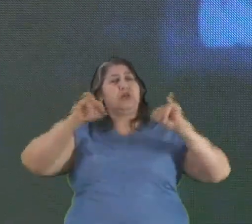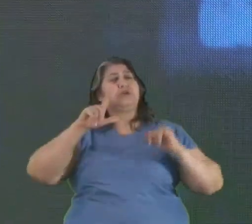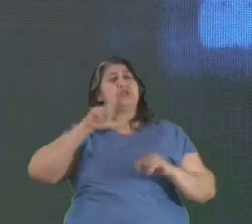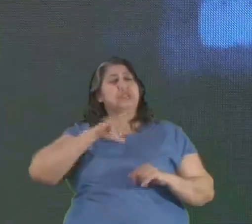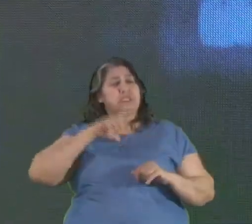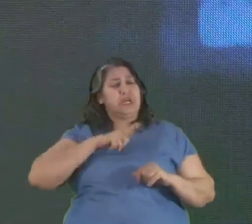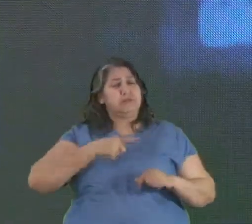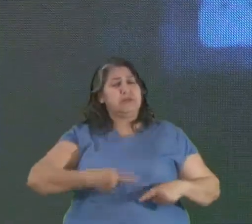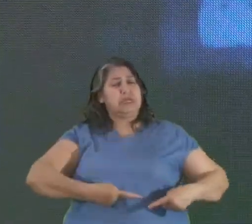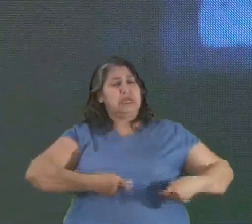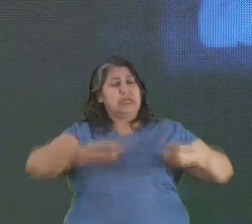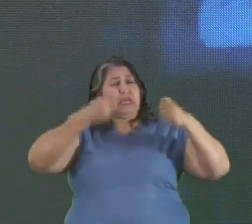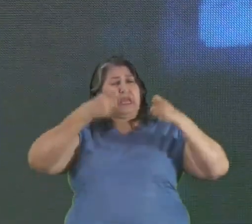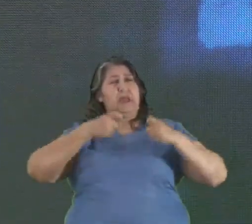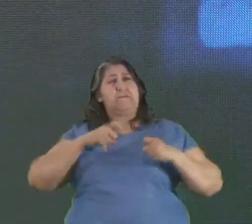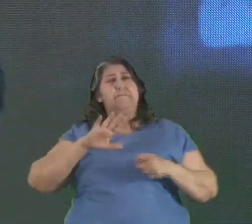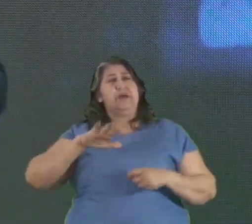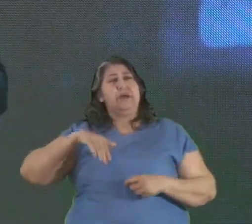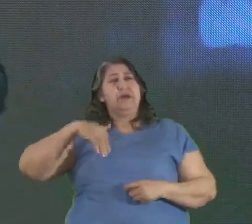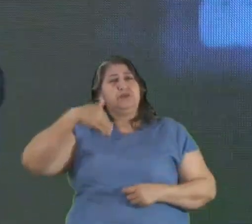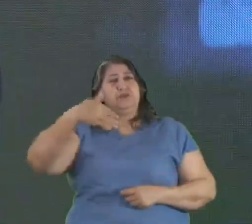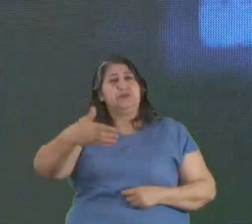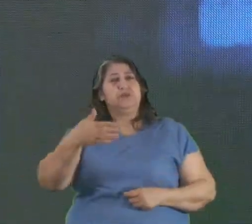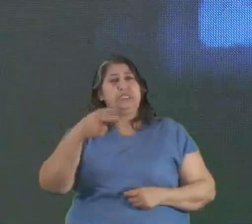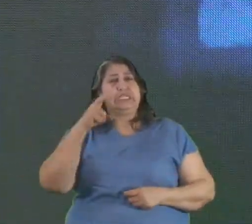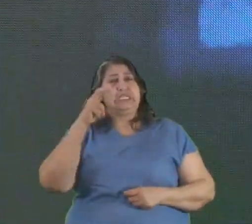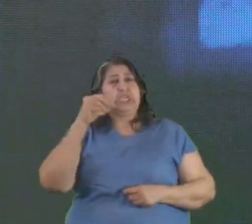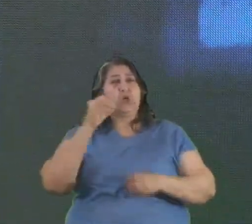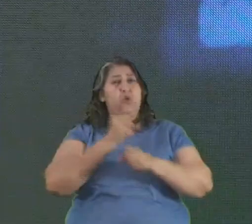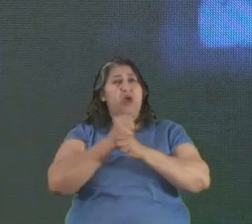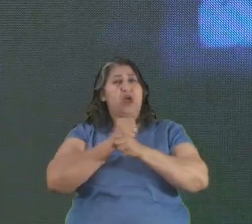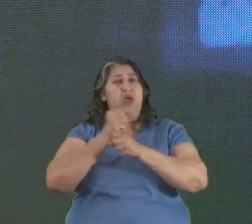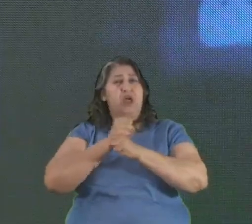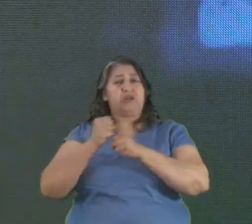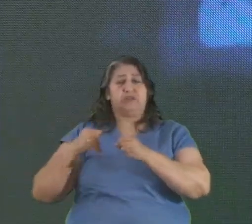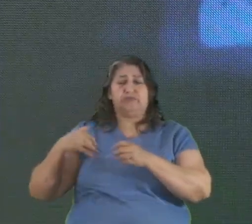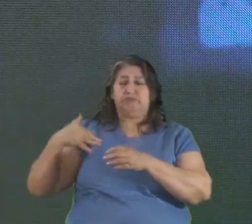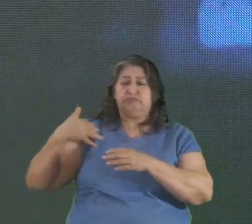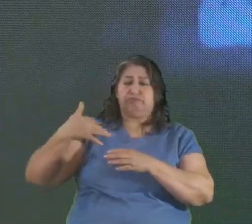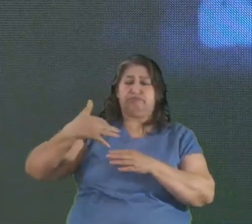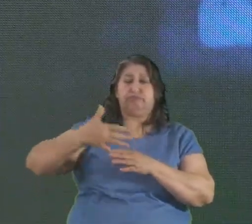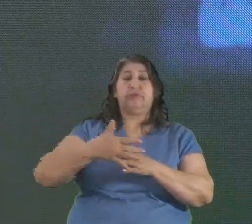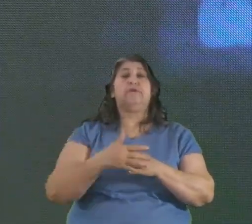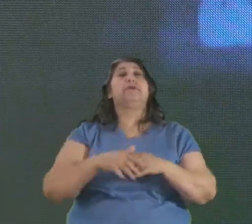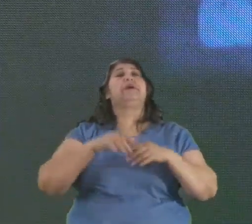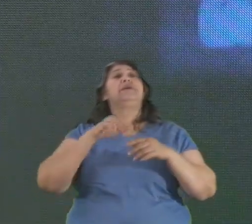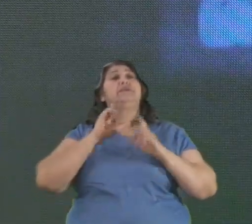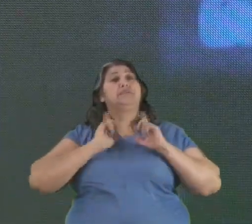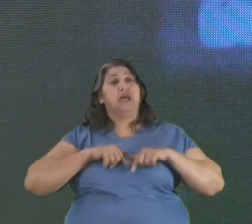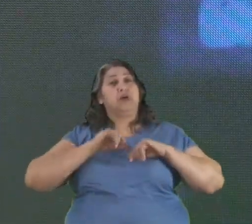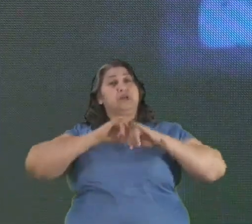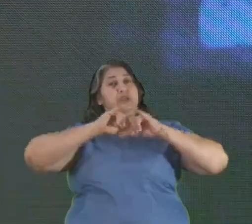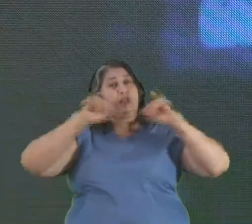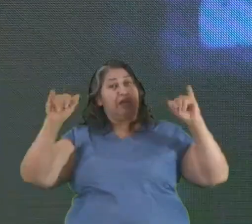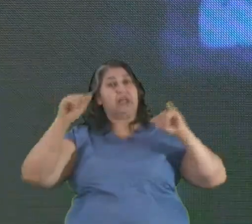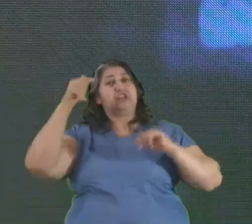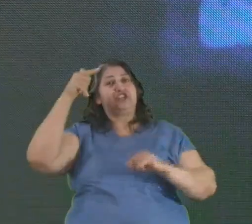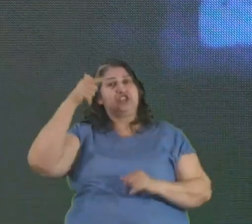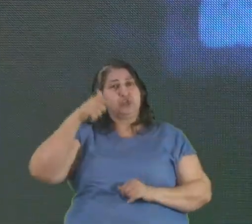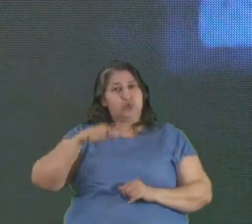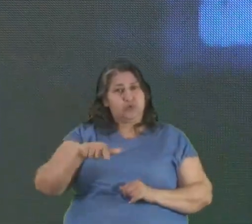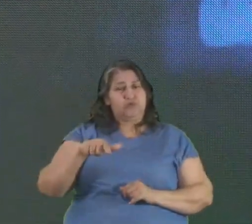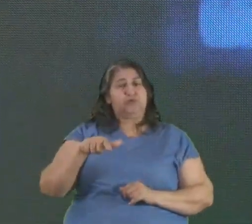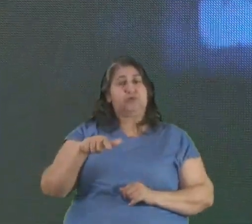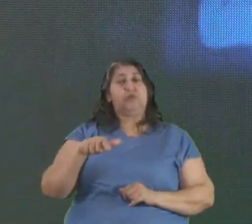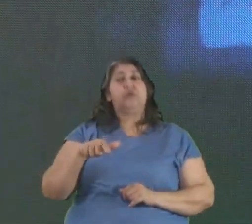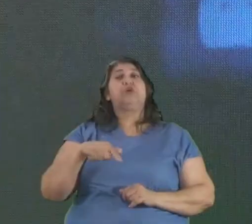guerra. Passaram 50 anos para Israel declarar novamente. O Benjamin